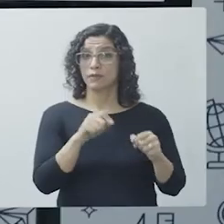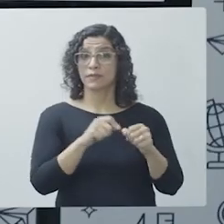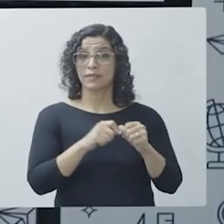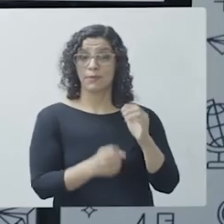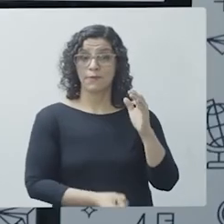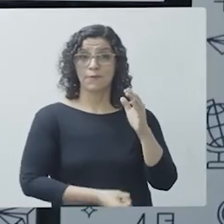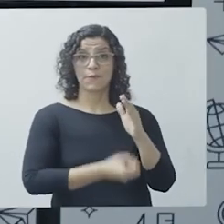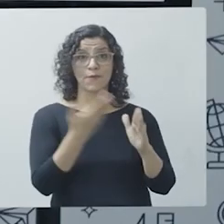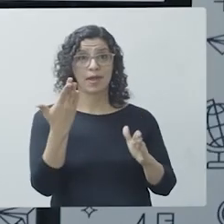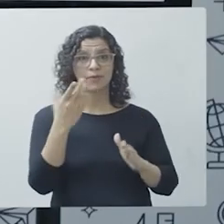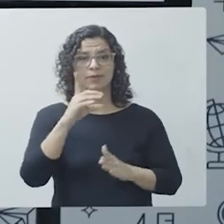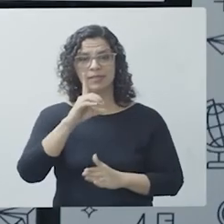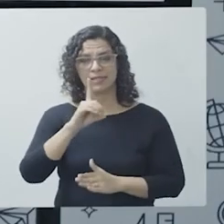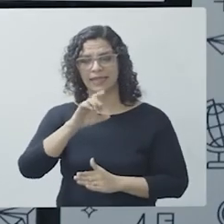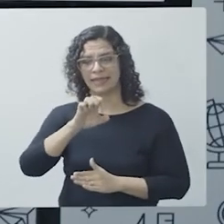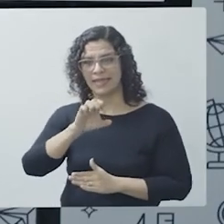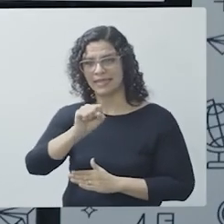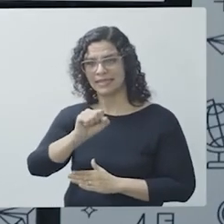fizemos